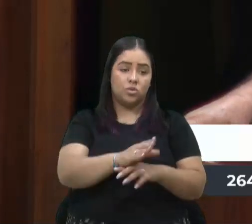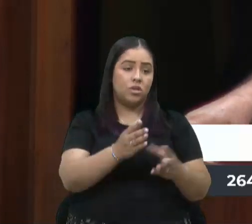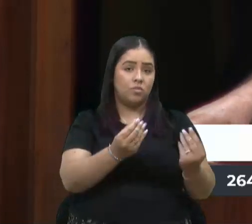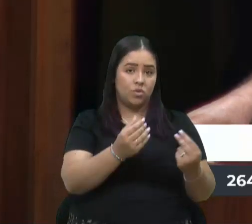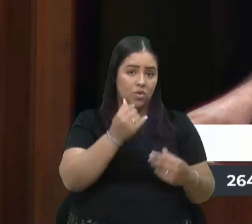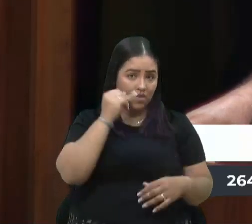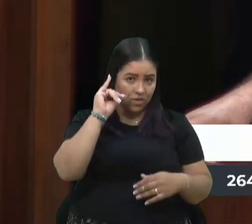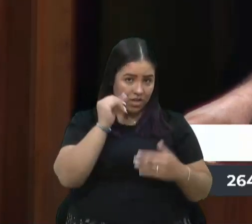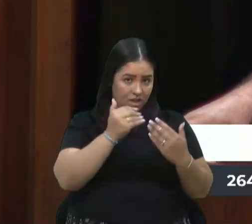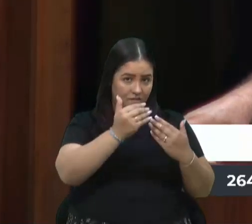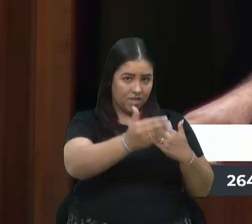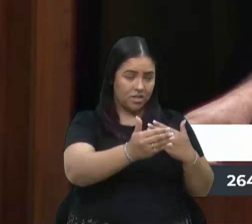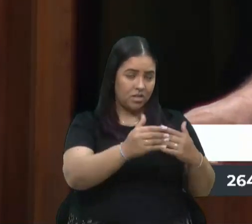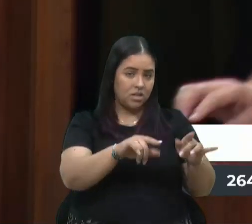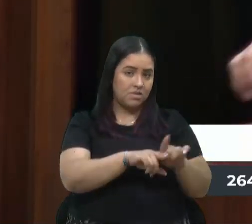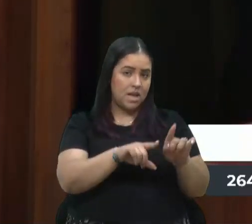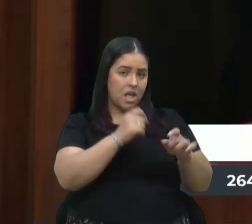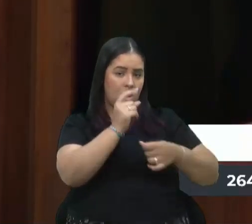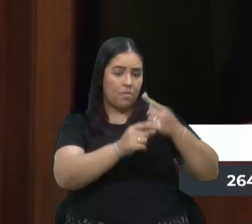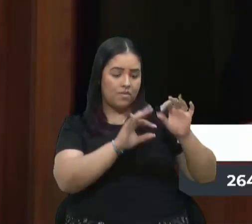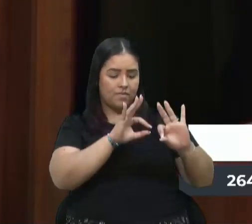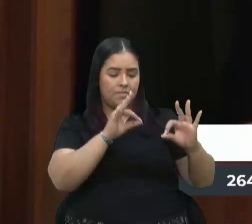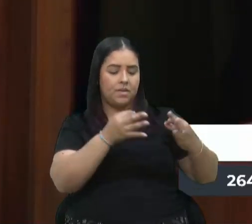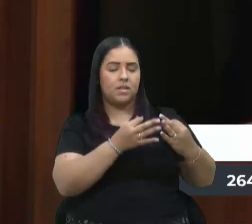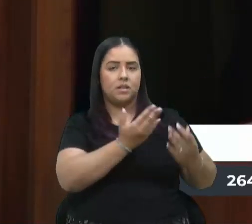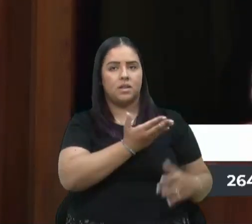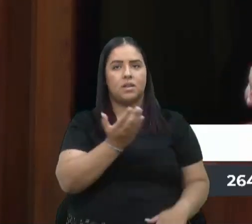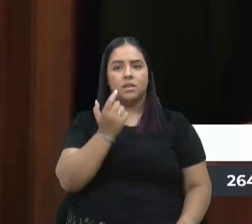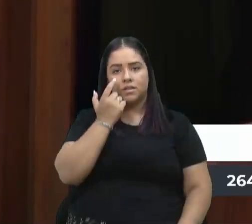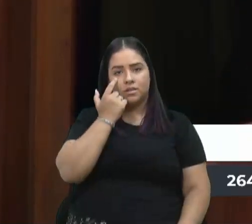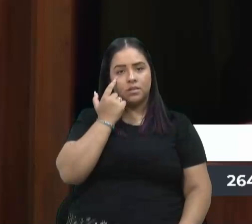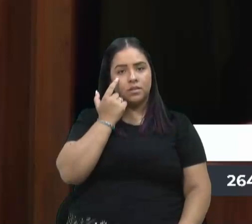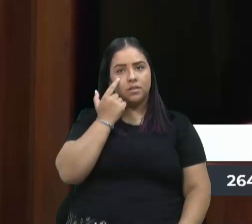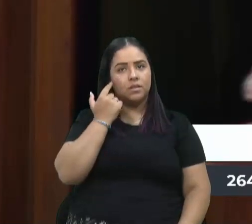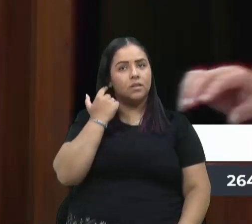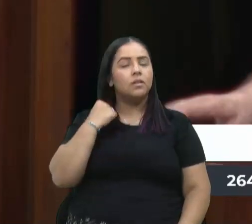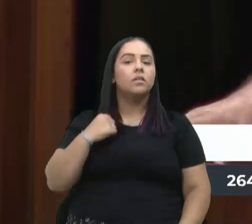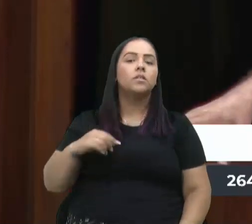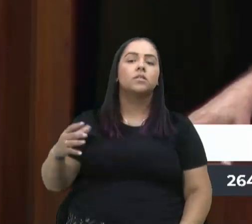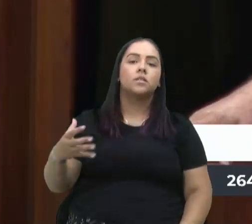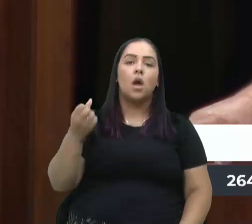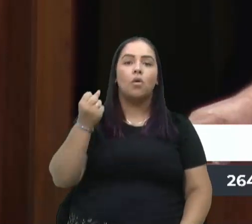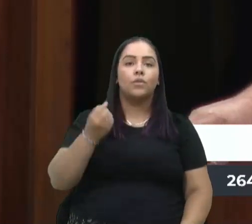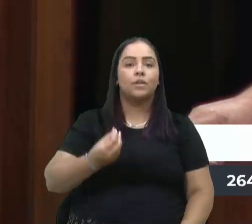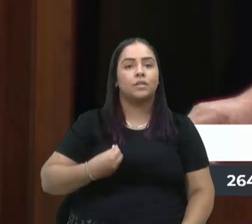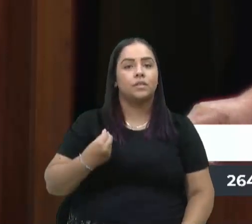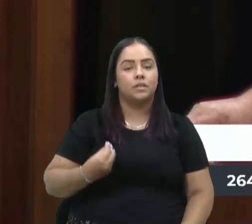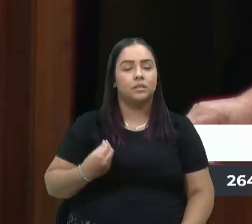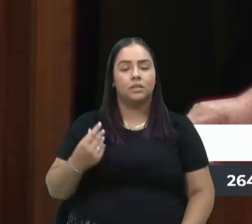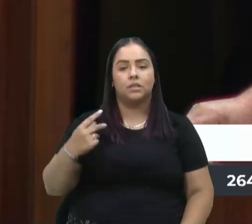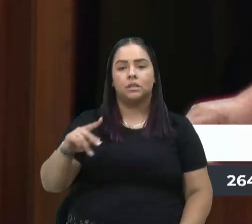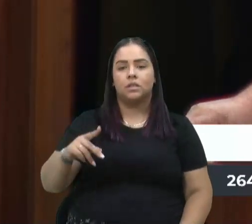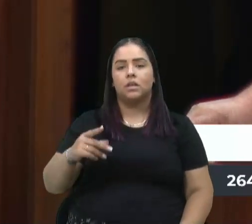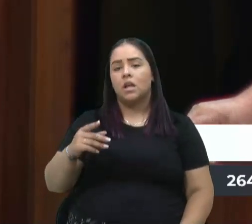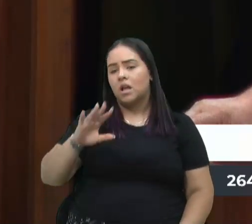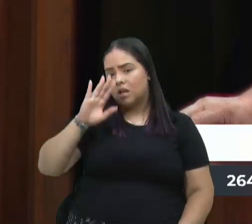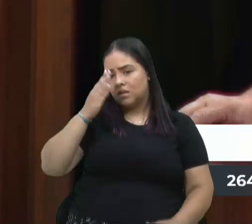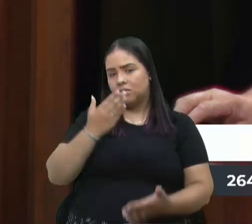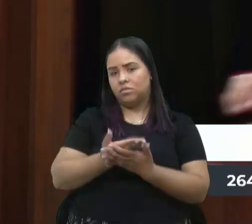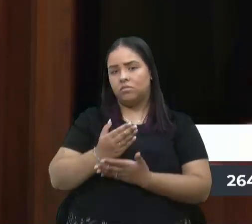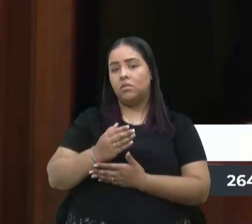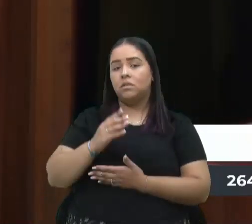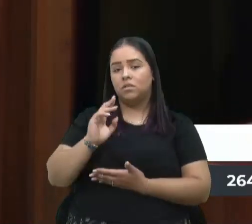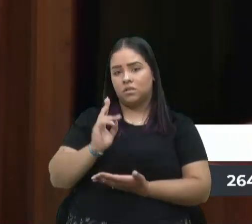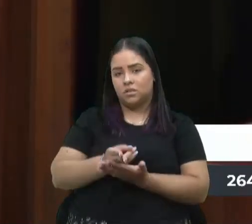na frente. Evita até algumas famílias daqueles próprios que estão andando de salvar a vida deles. Então, quando acontece essas blitz, eu acho que é super